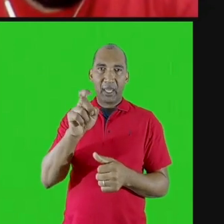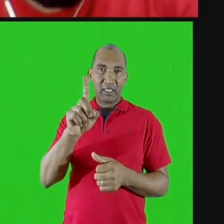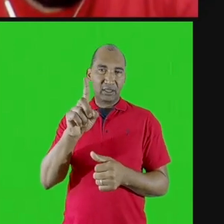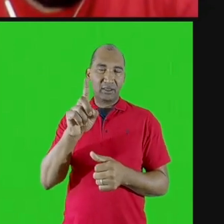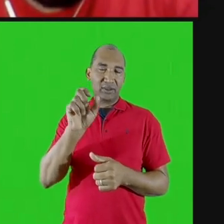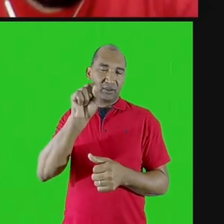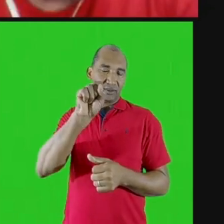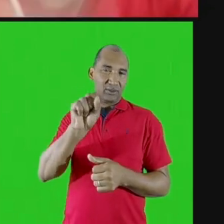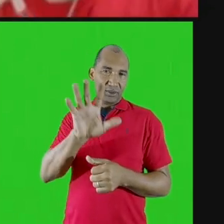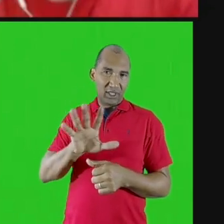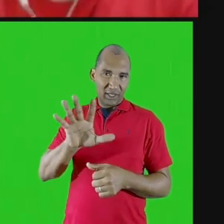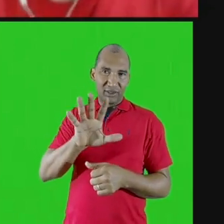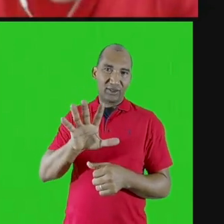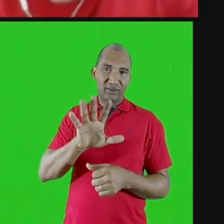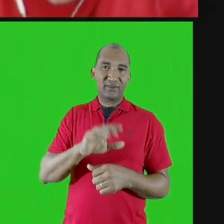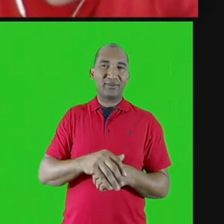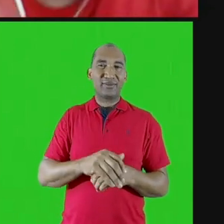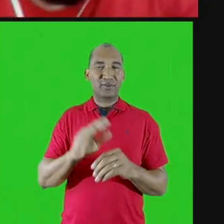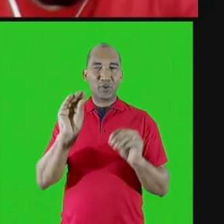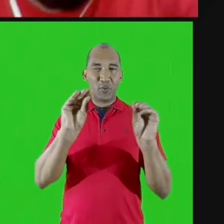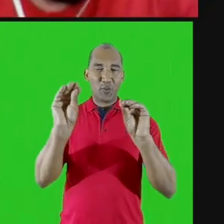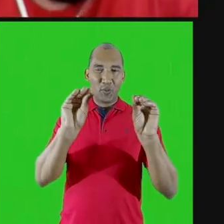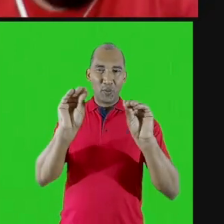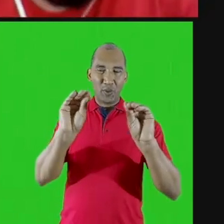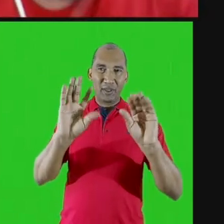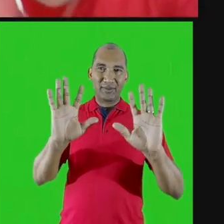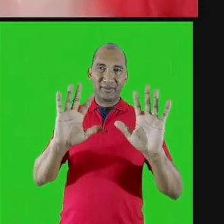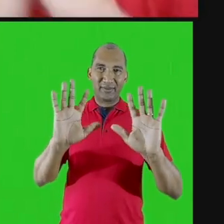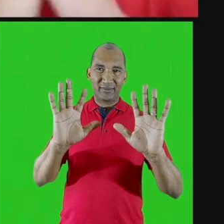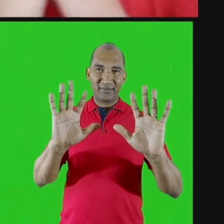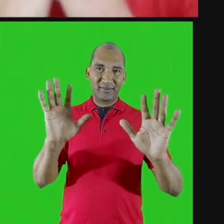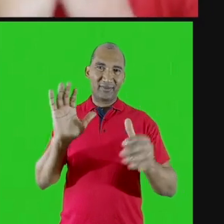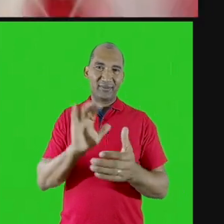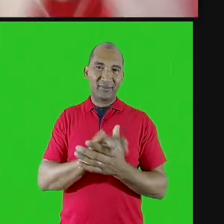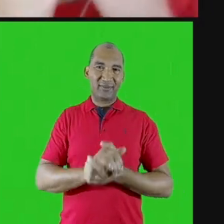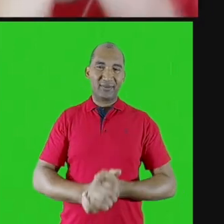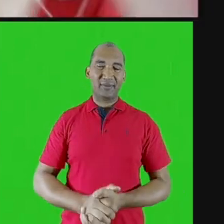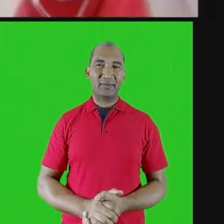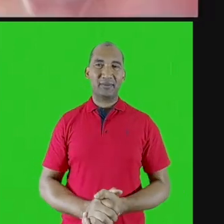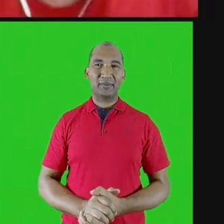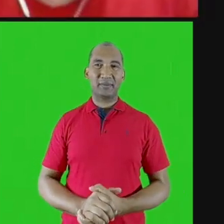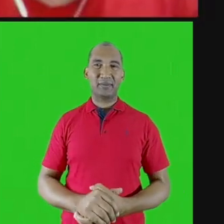Sudeste. Um evento seu. Obrigada. Beijo para todo mundo. Beijo.